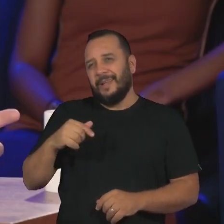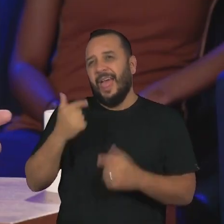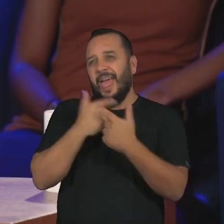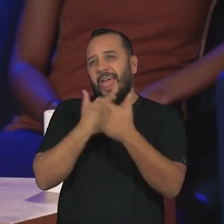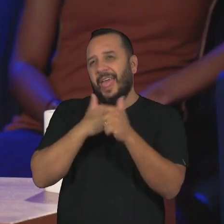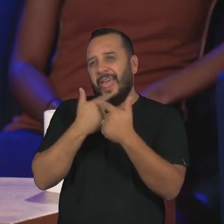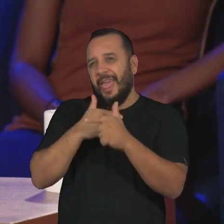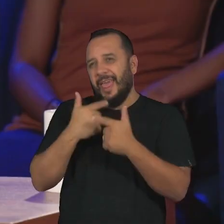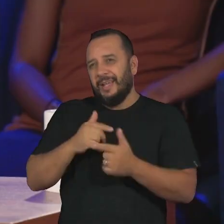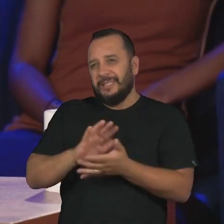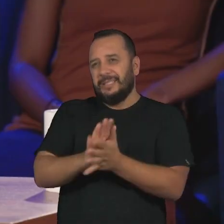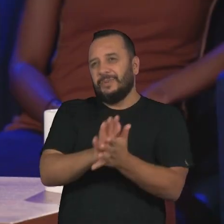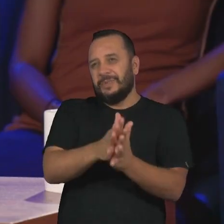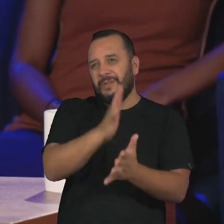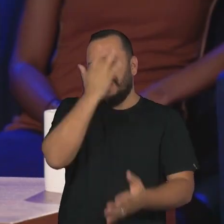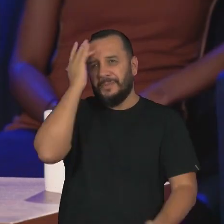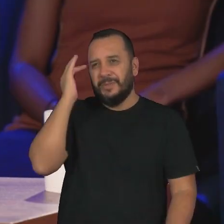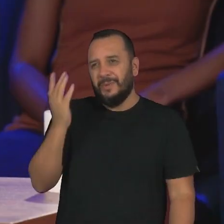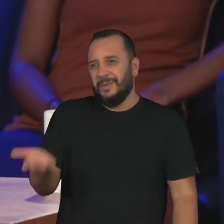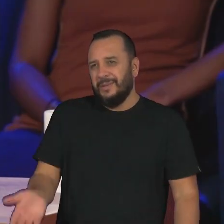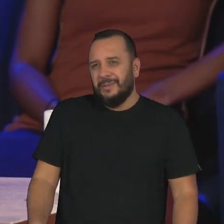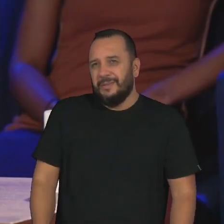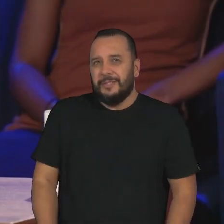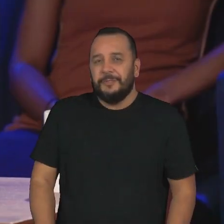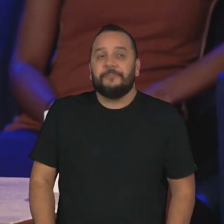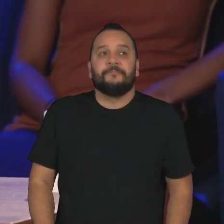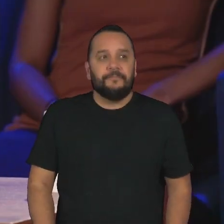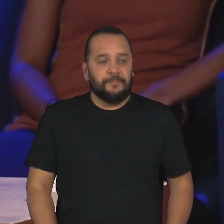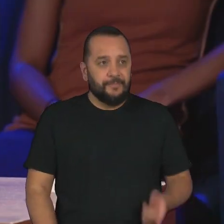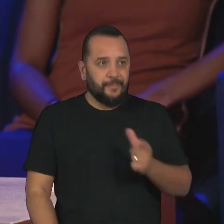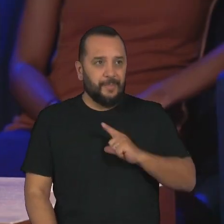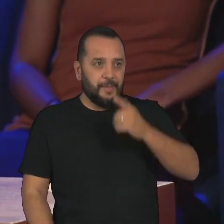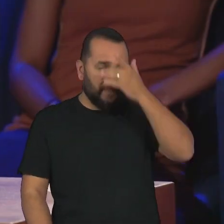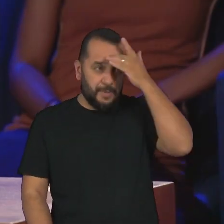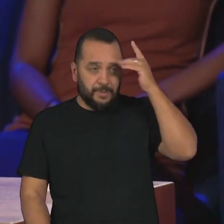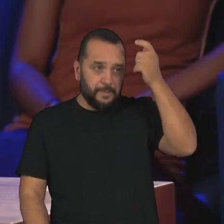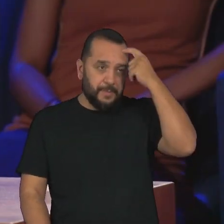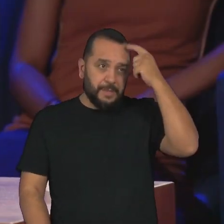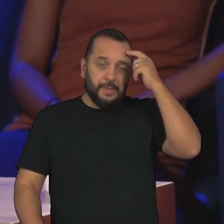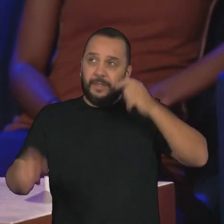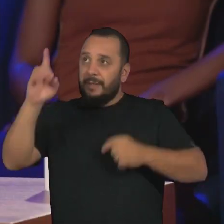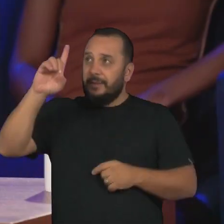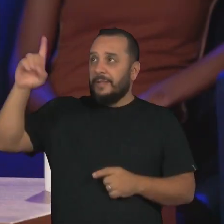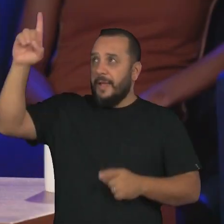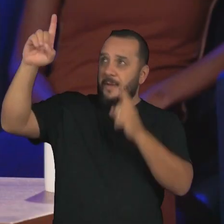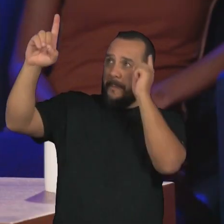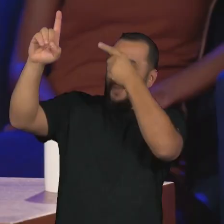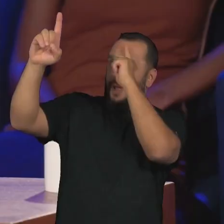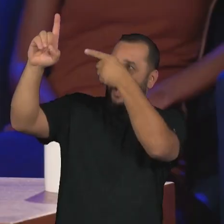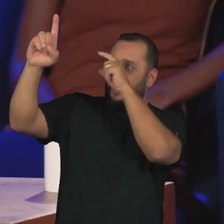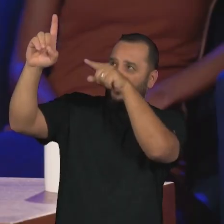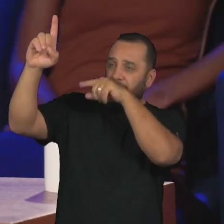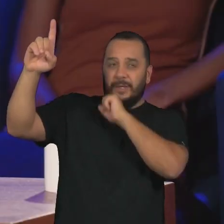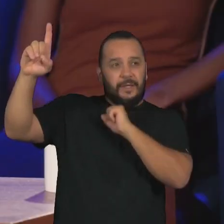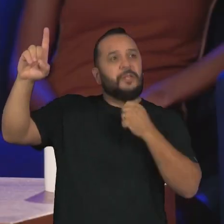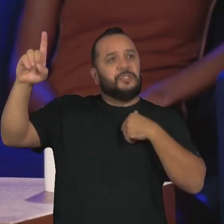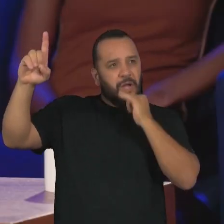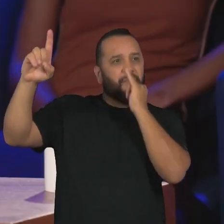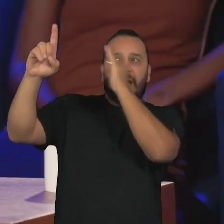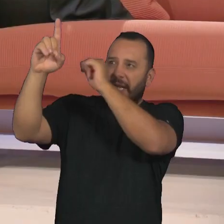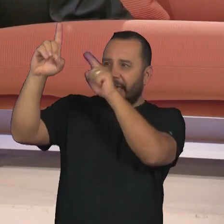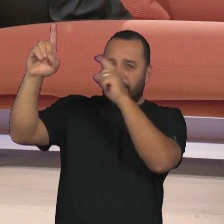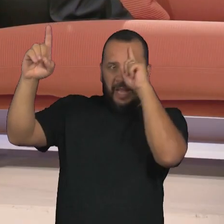é lamentável, pessoas. né? Porque tem aqueles que acham que manda em Deus, né? Também assim, né? Deus vai fazer isso, já falei com Deus,